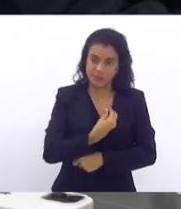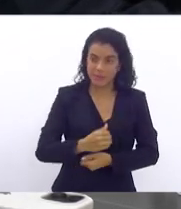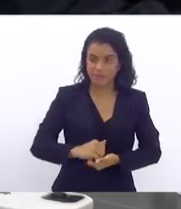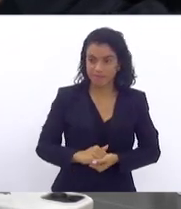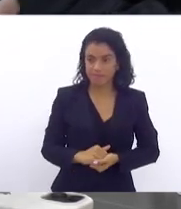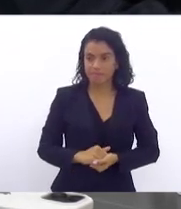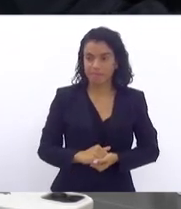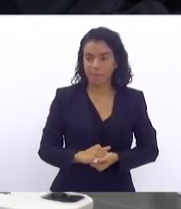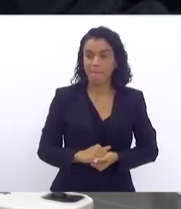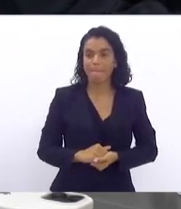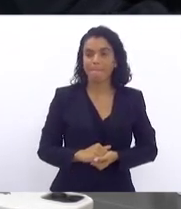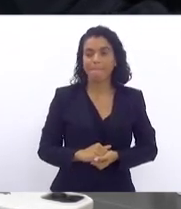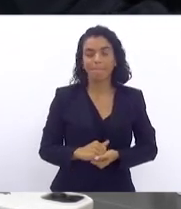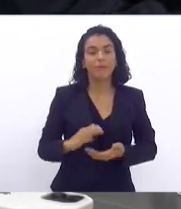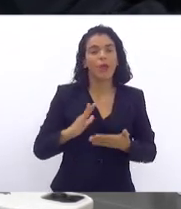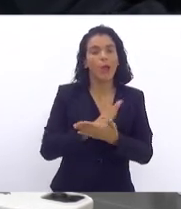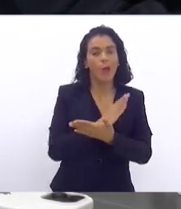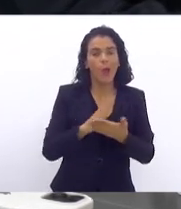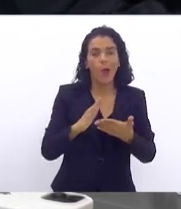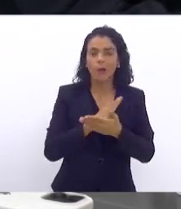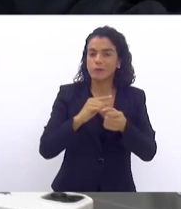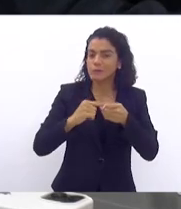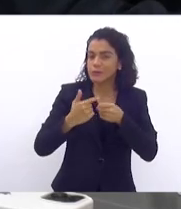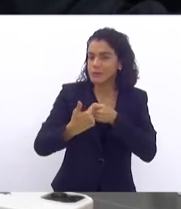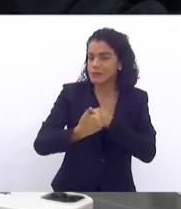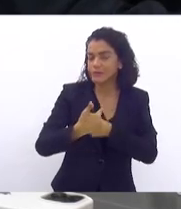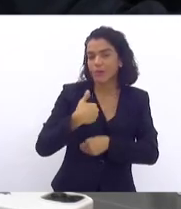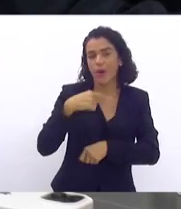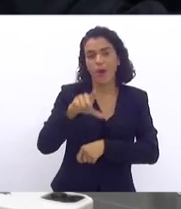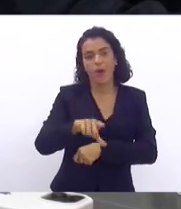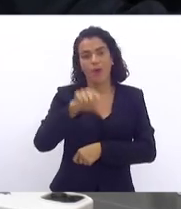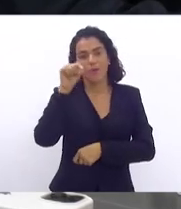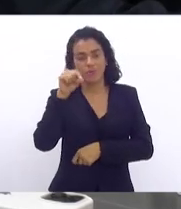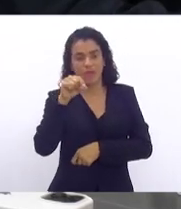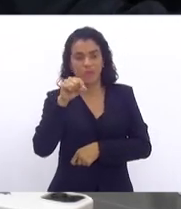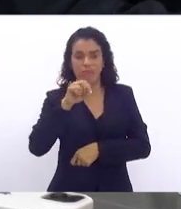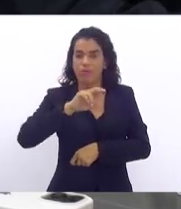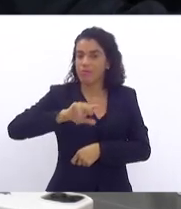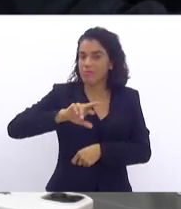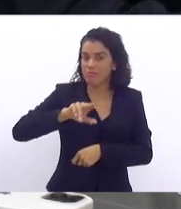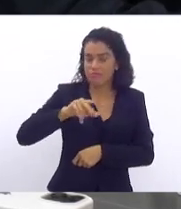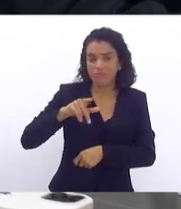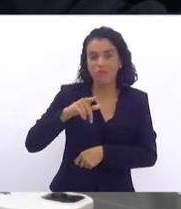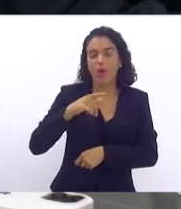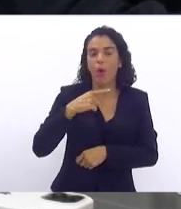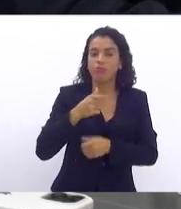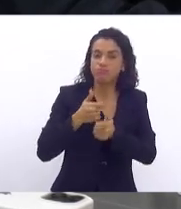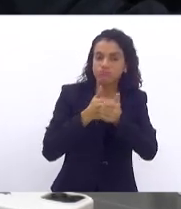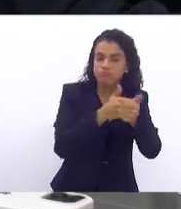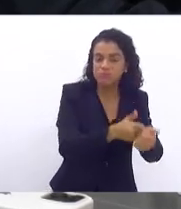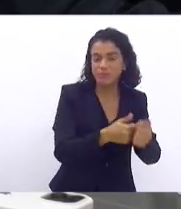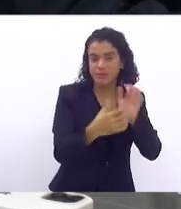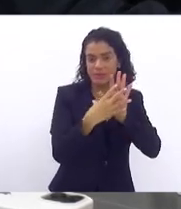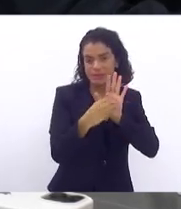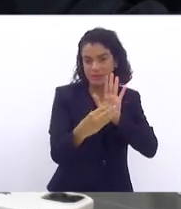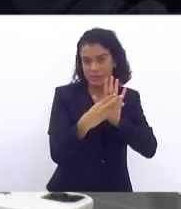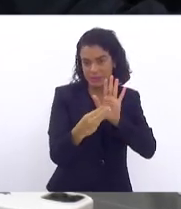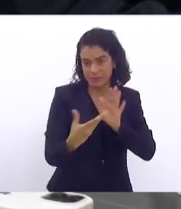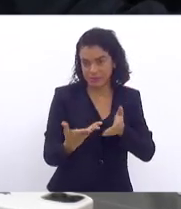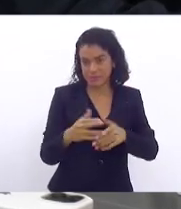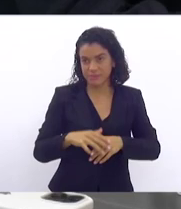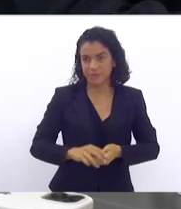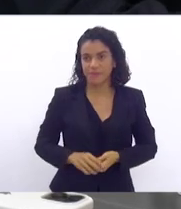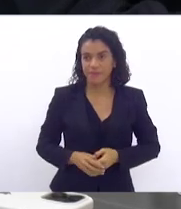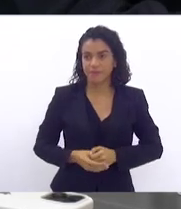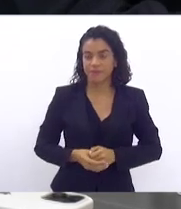que alguns municípios ficaram de fora dessa nova modelagem e optaram por não entrarem nesse novo modelo. Então, nesse aspecto, a decisão lá